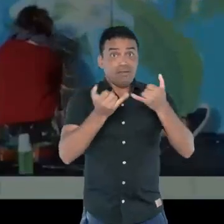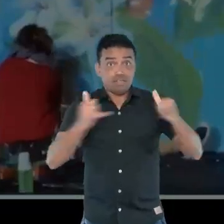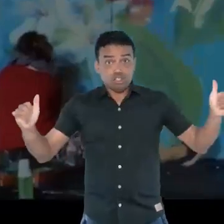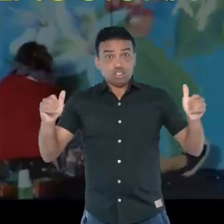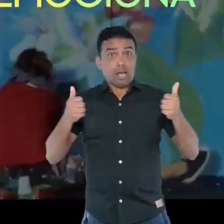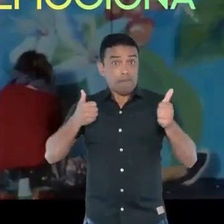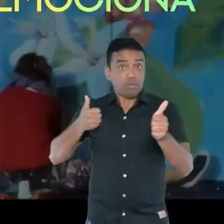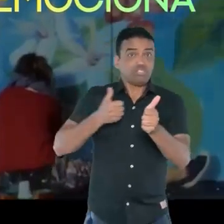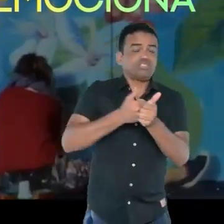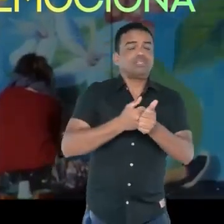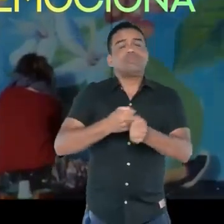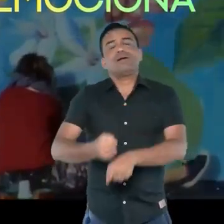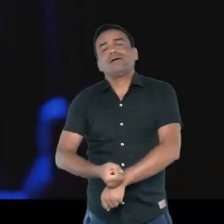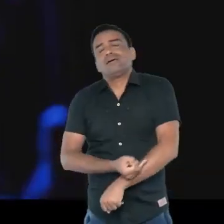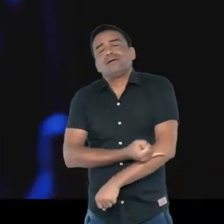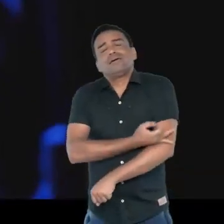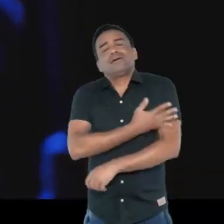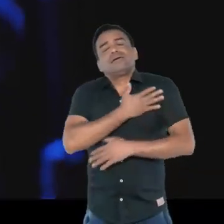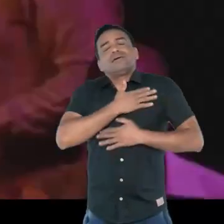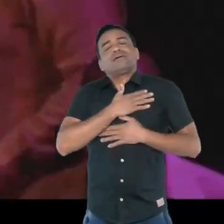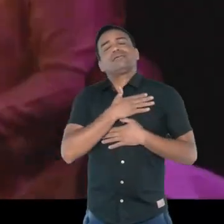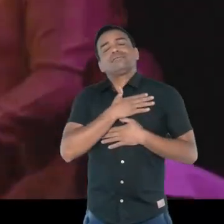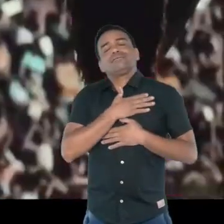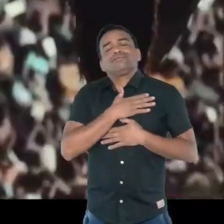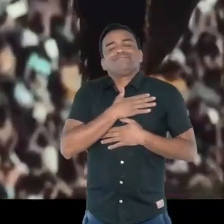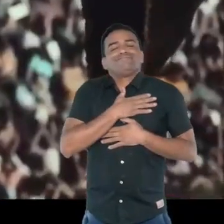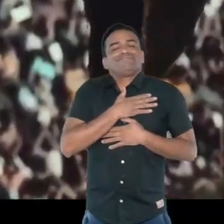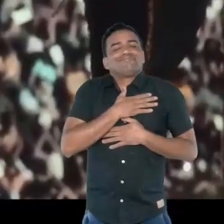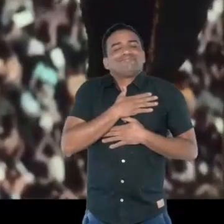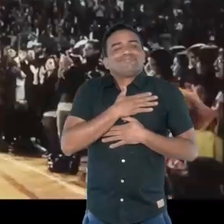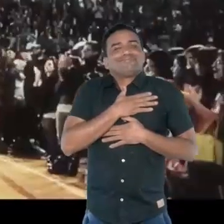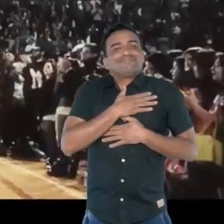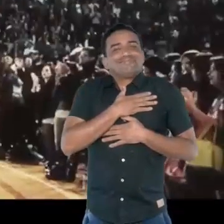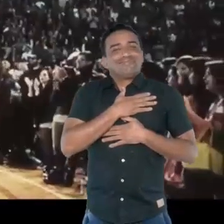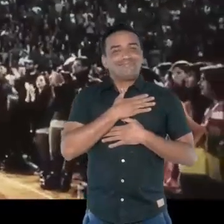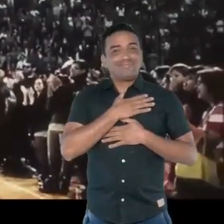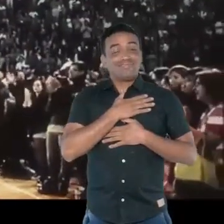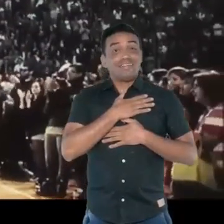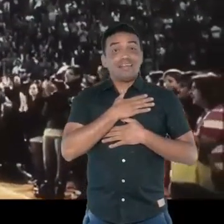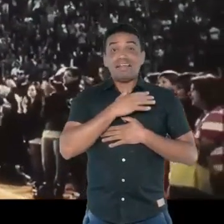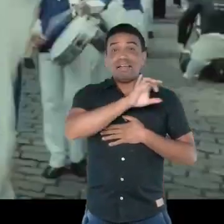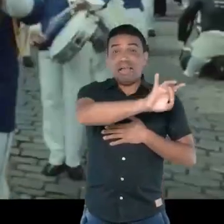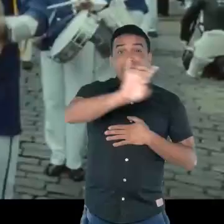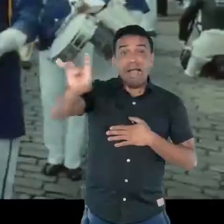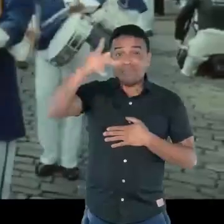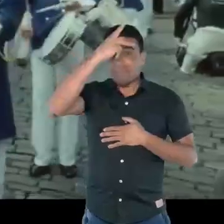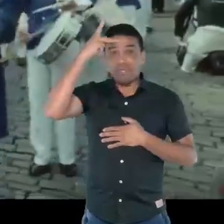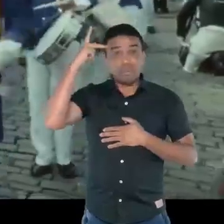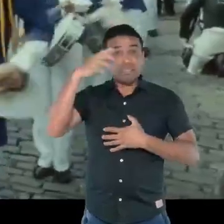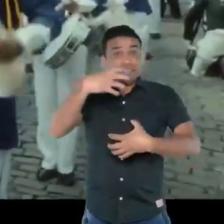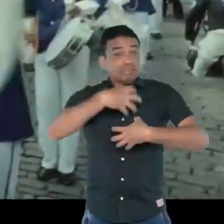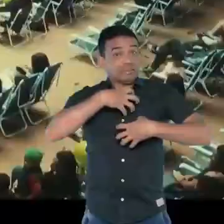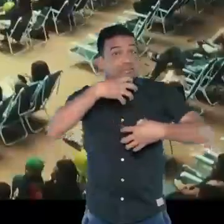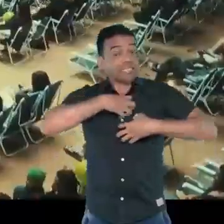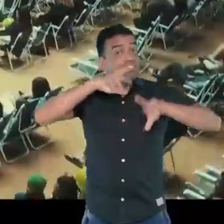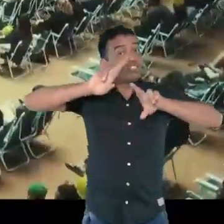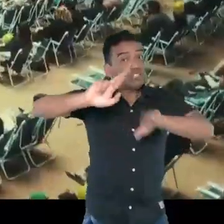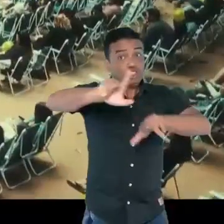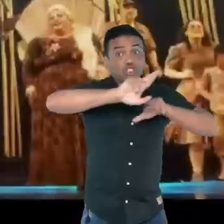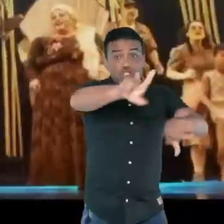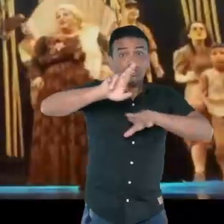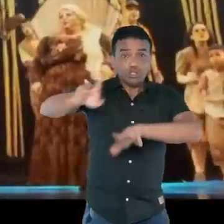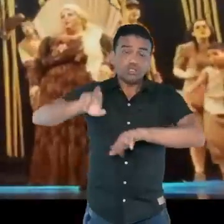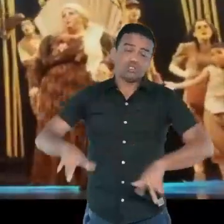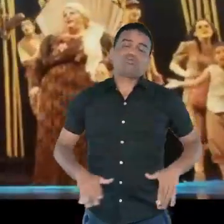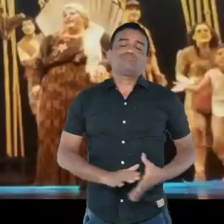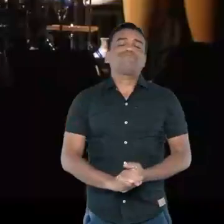desfiles, festivais e diversos outros eventos culturais. Que toca cada um de nós de um jeito